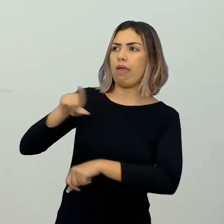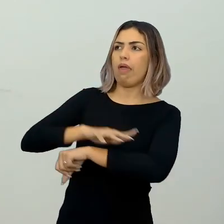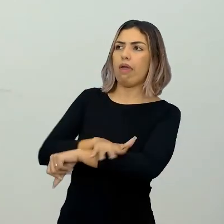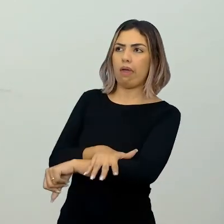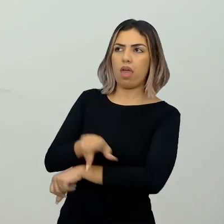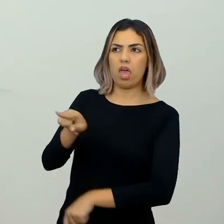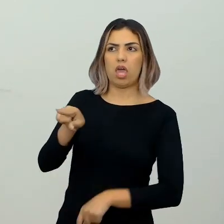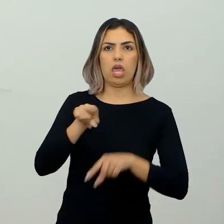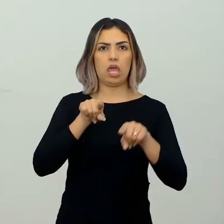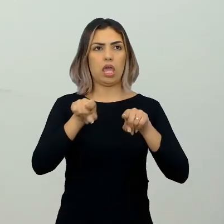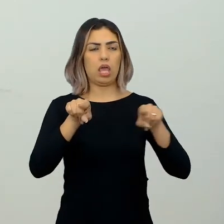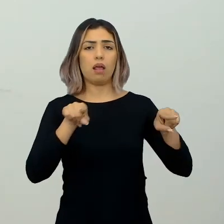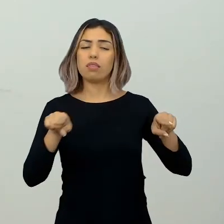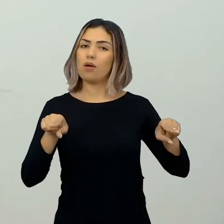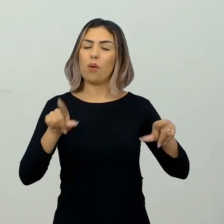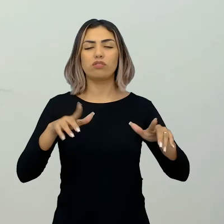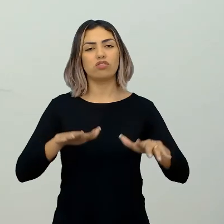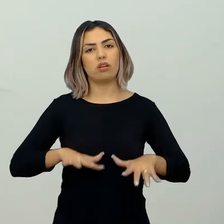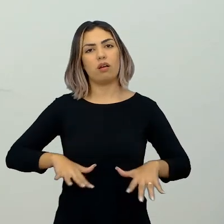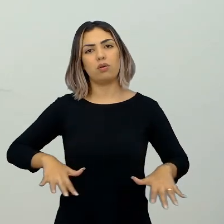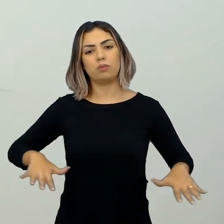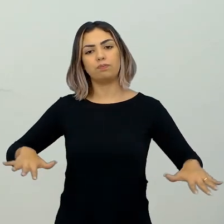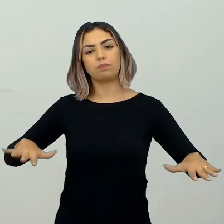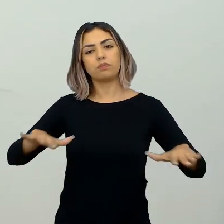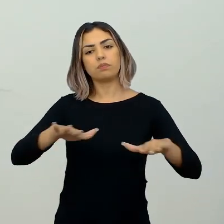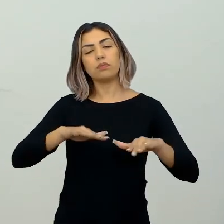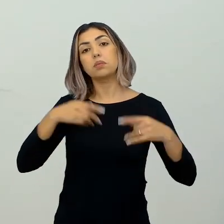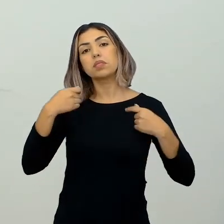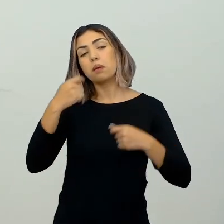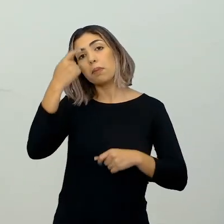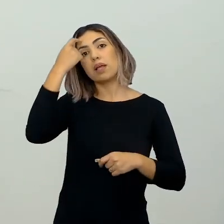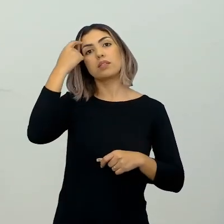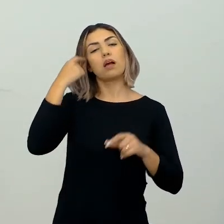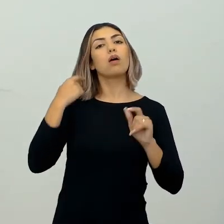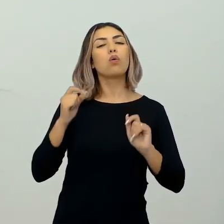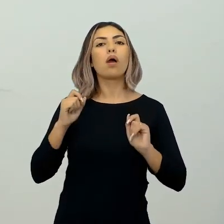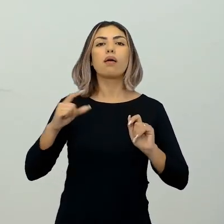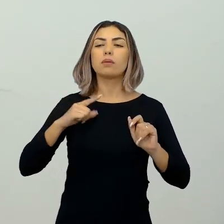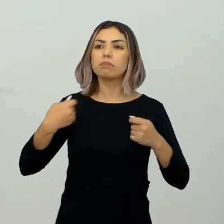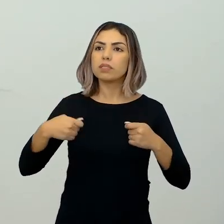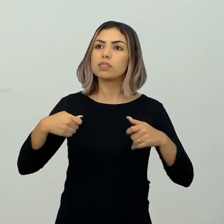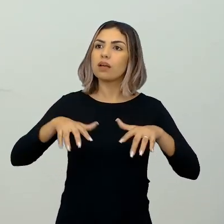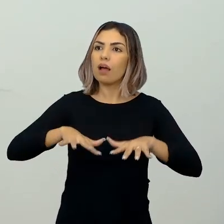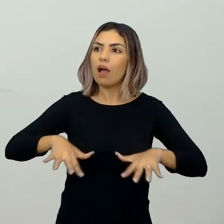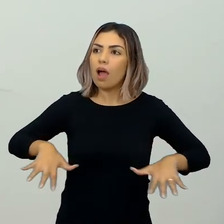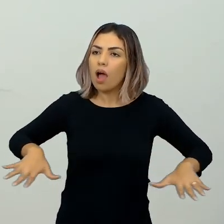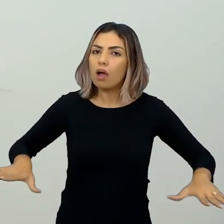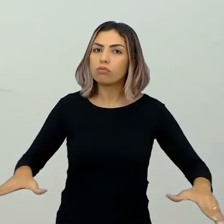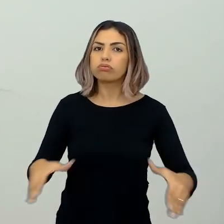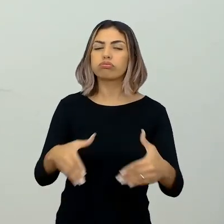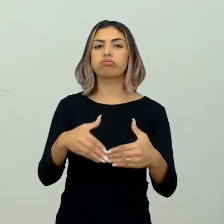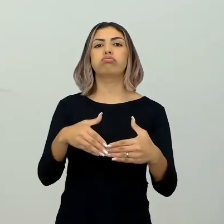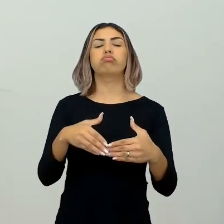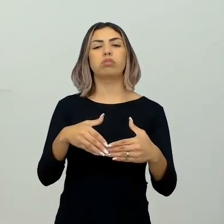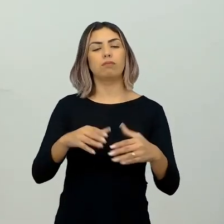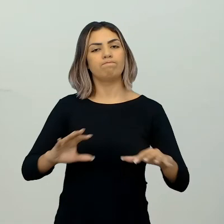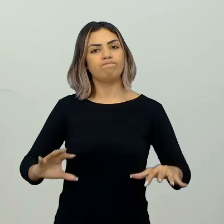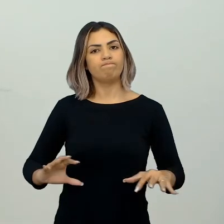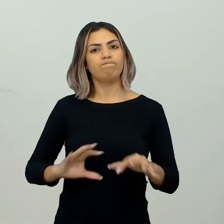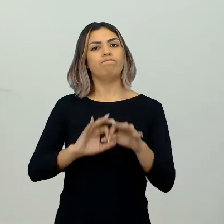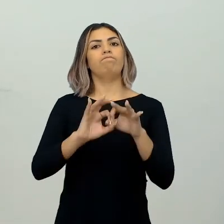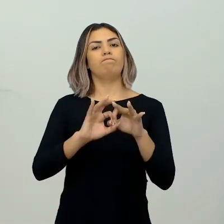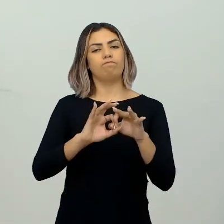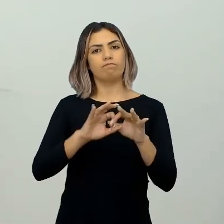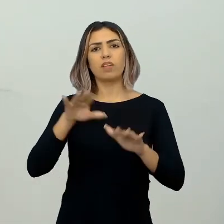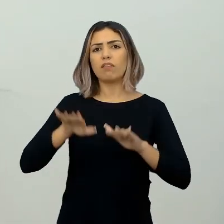numa instituição. O racismo ele só pode ser pensado nesse conjunto de forças que se integram e que fazem também com que uma